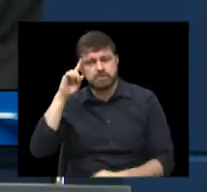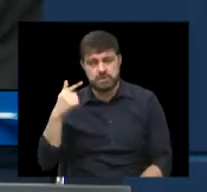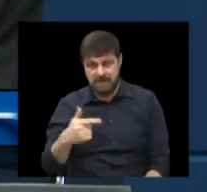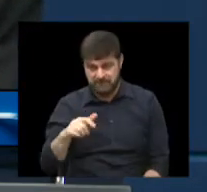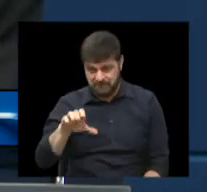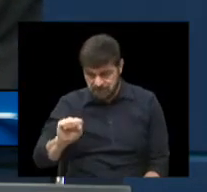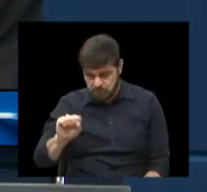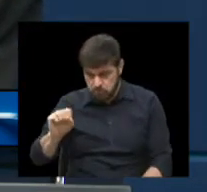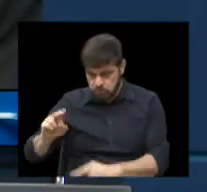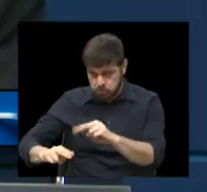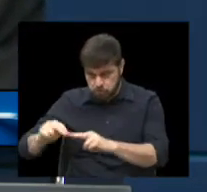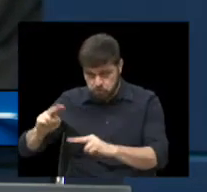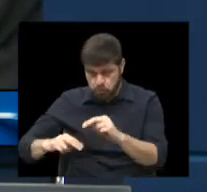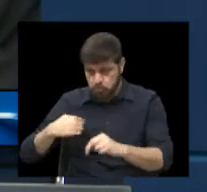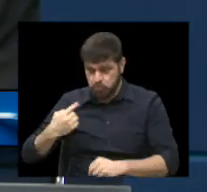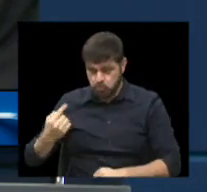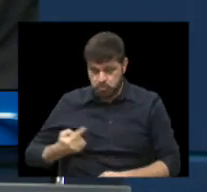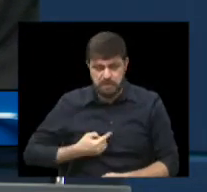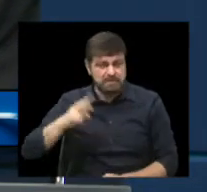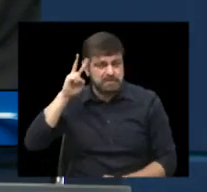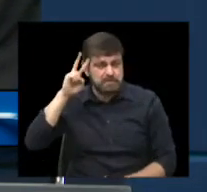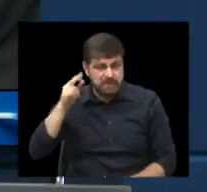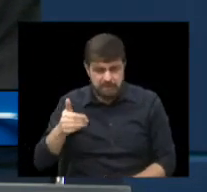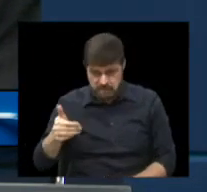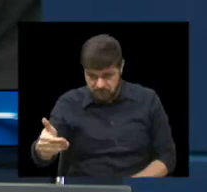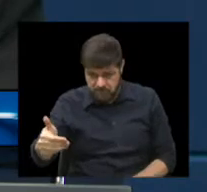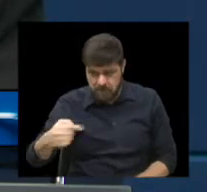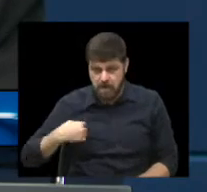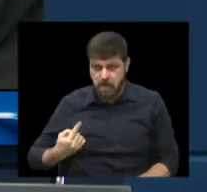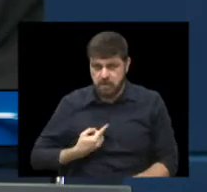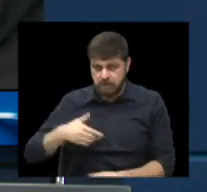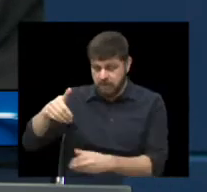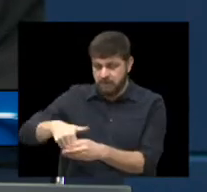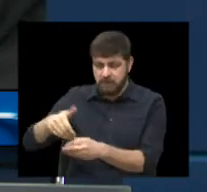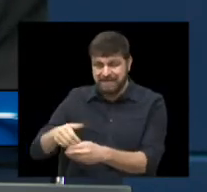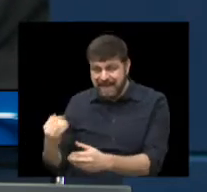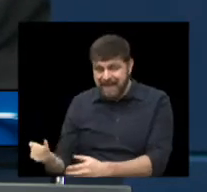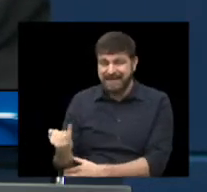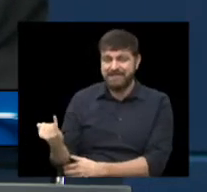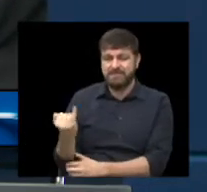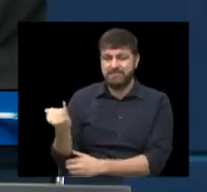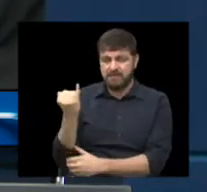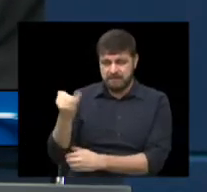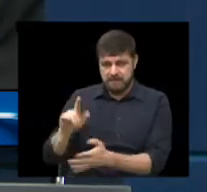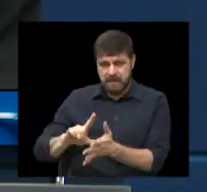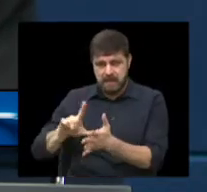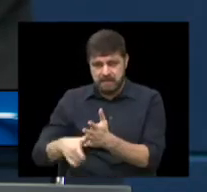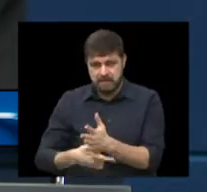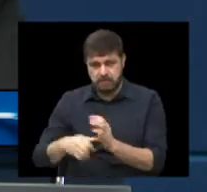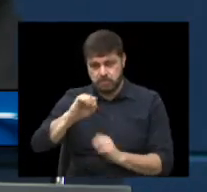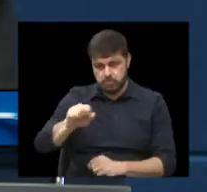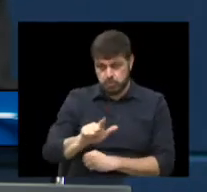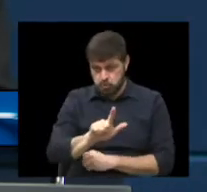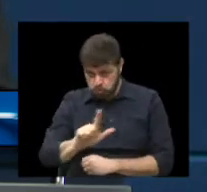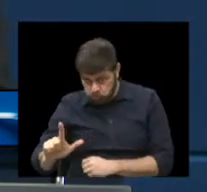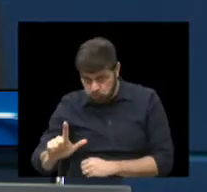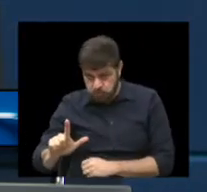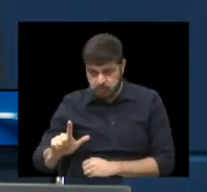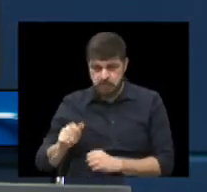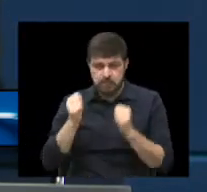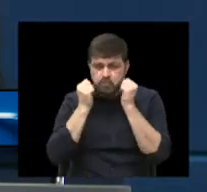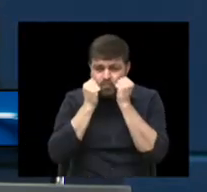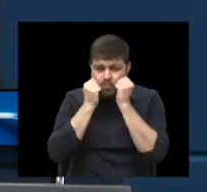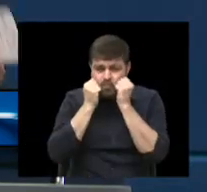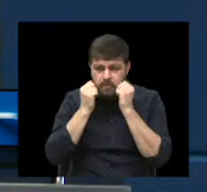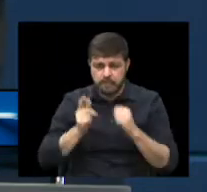28, próxima segunda-feira, a votação de mérito, para no mês de julho já entrar,